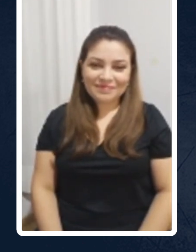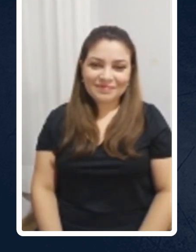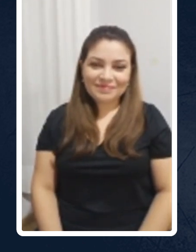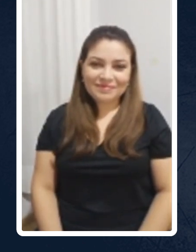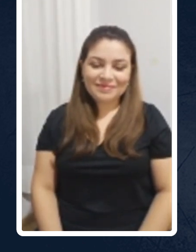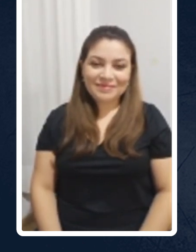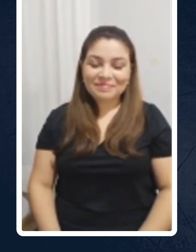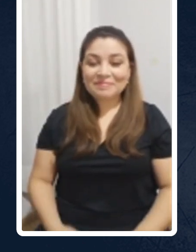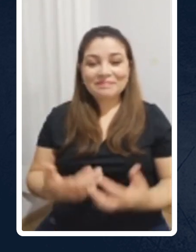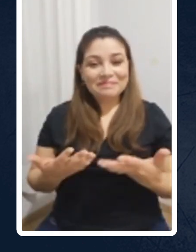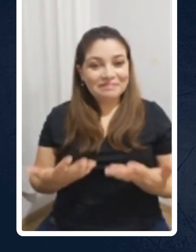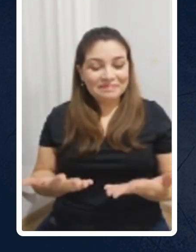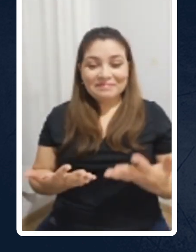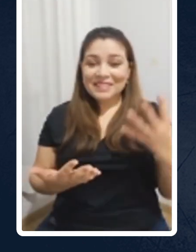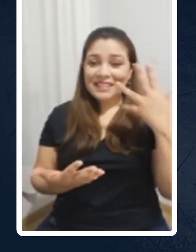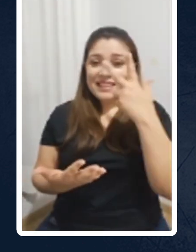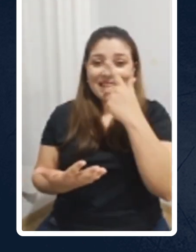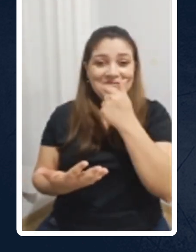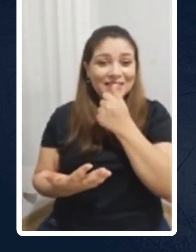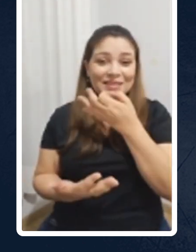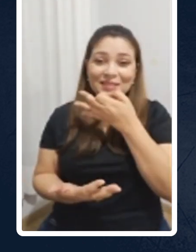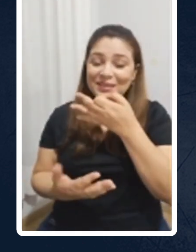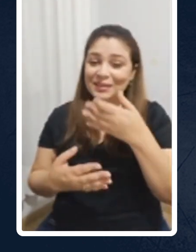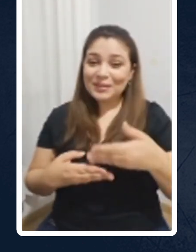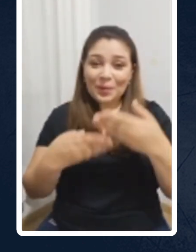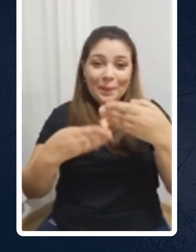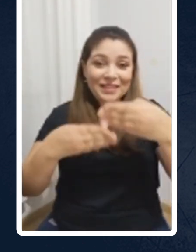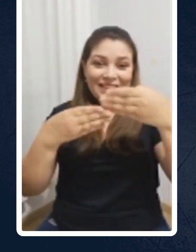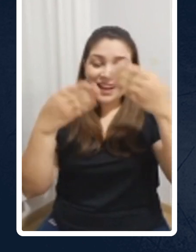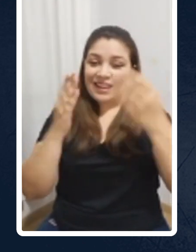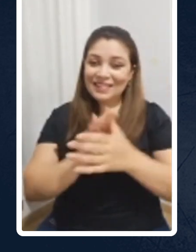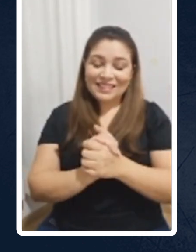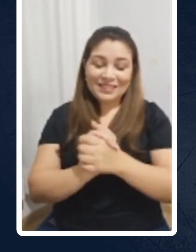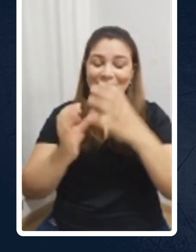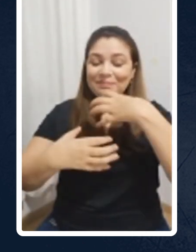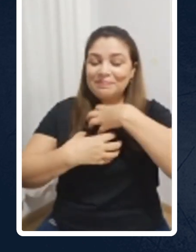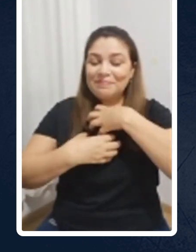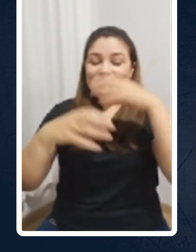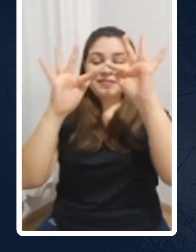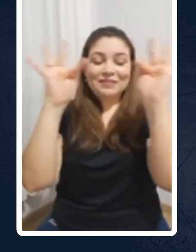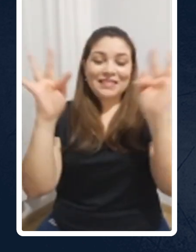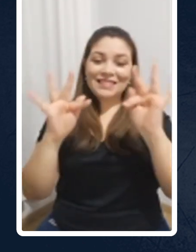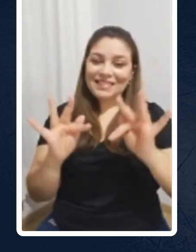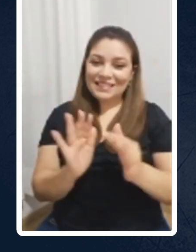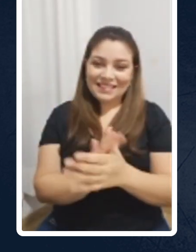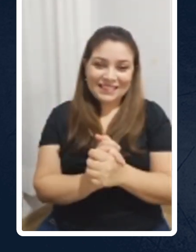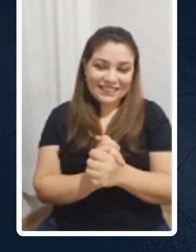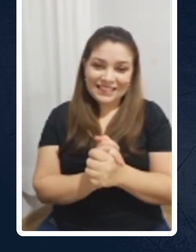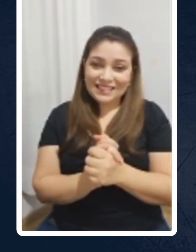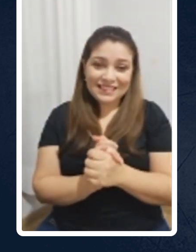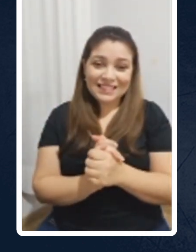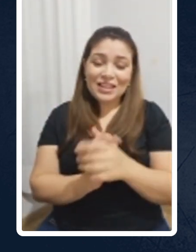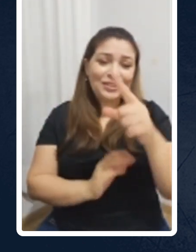Ai, que lindos os comentários. Fico muito feliz. Muito bondosos todos eles,